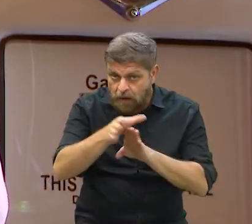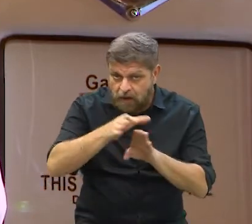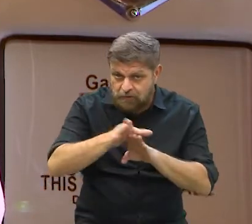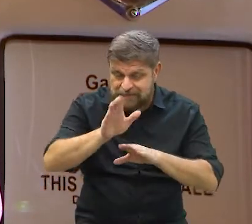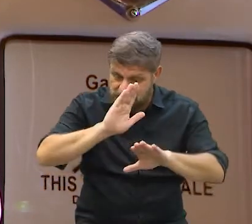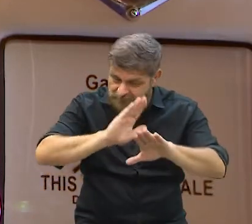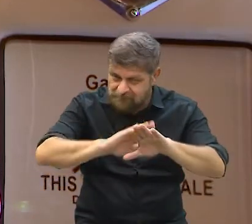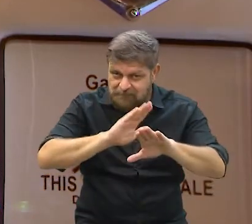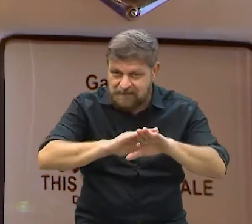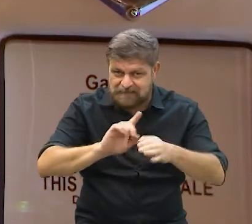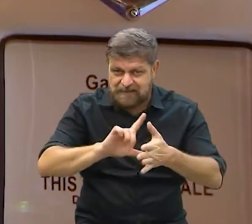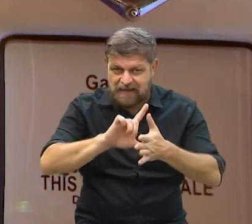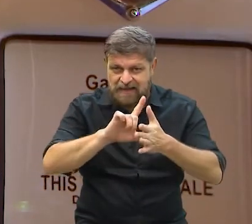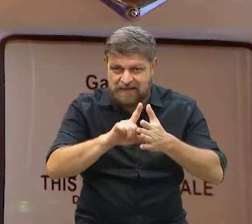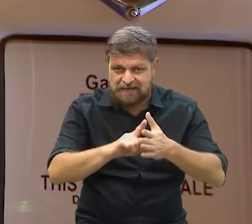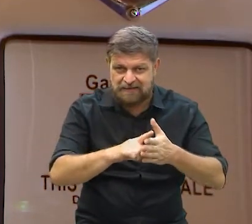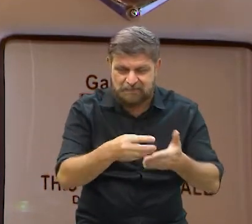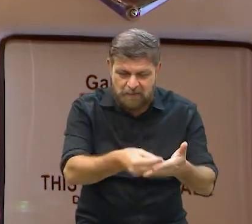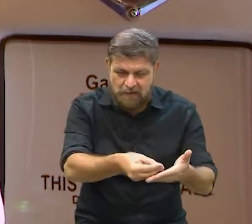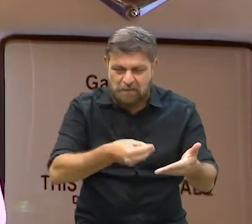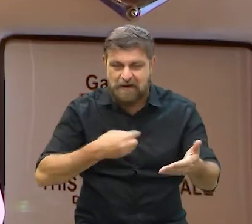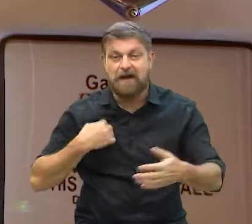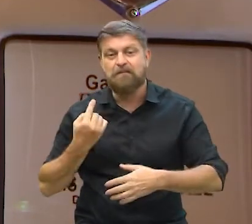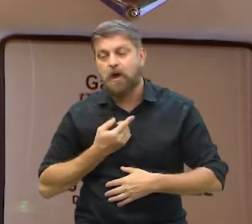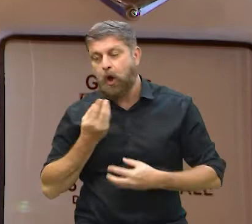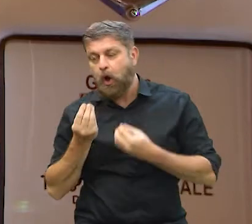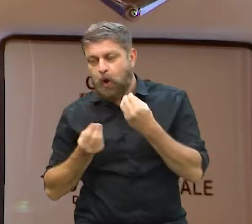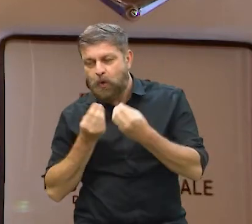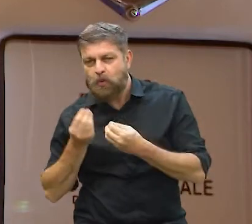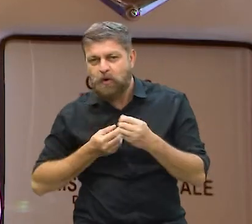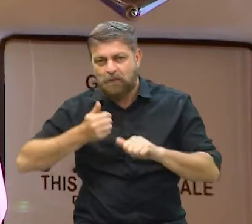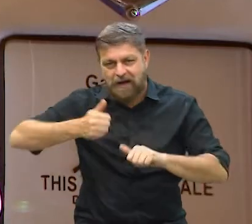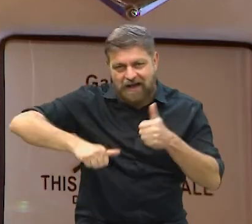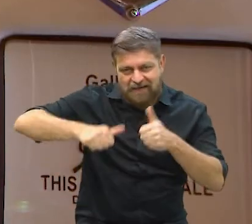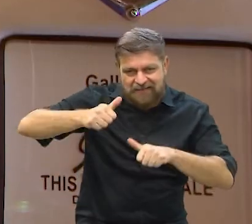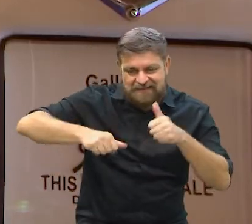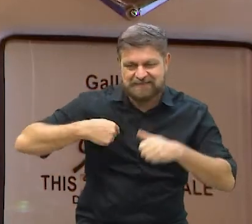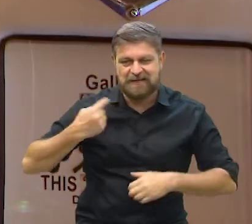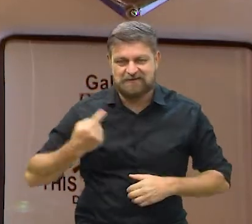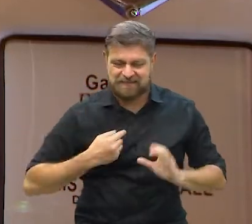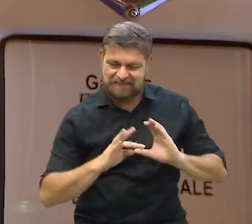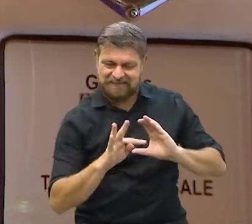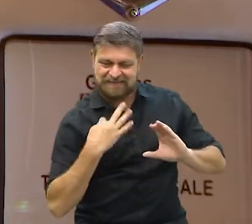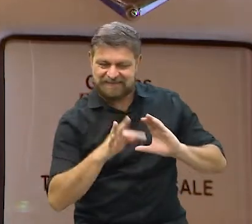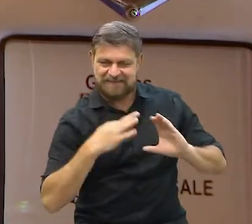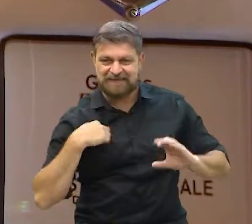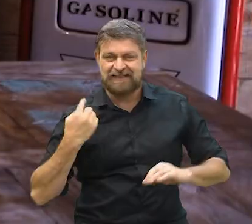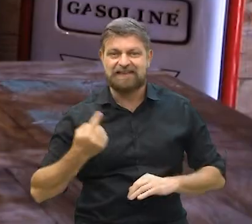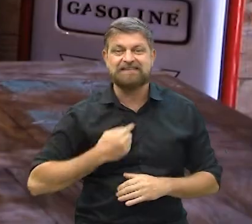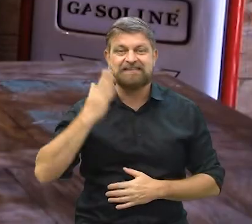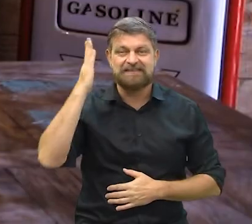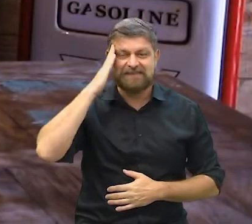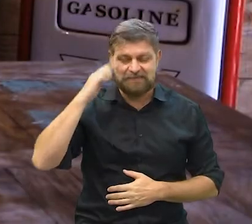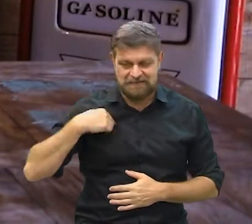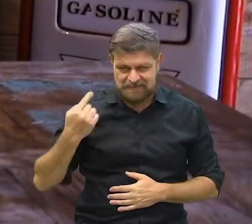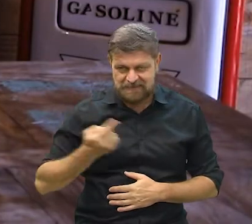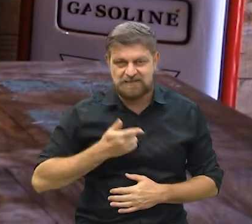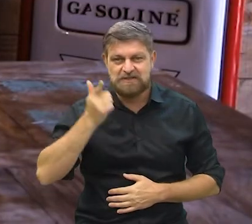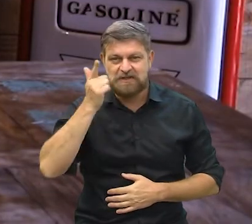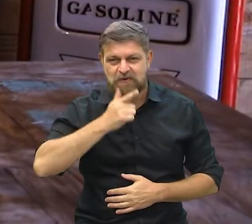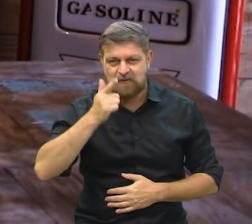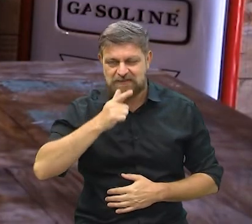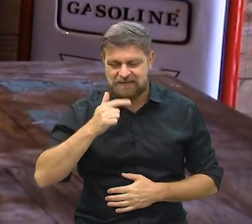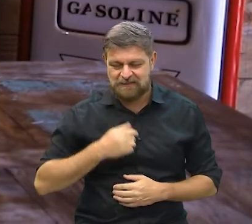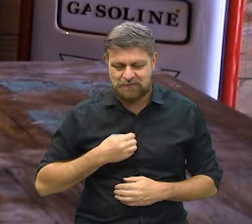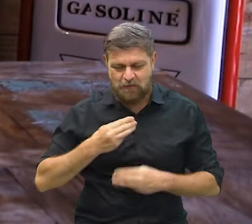Faça e nos mande depois como que ficou... Nos passa essa informação para nós ver se a gente, né, levou isso para